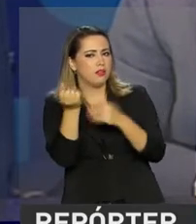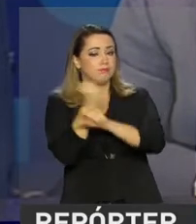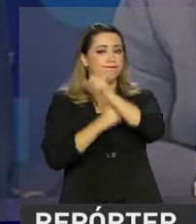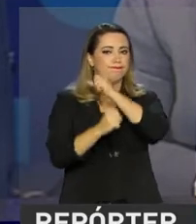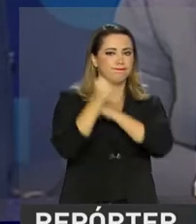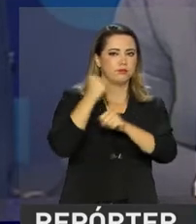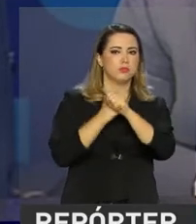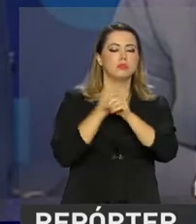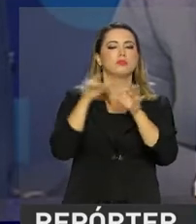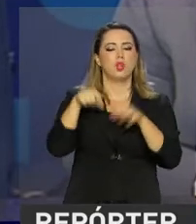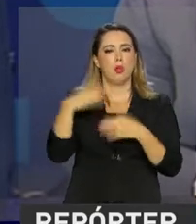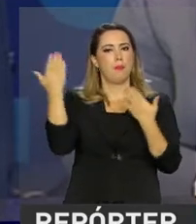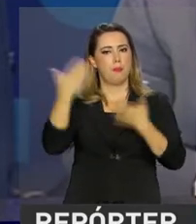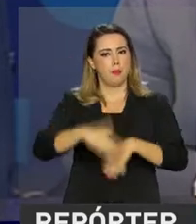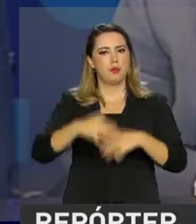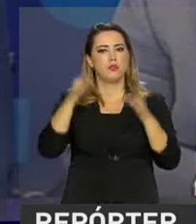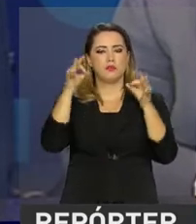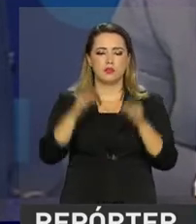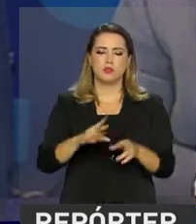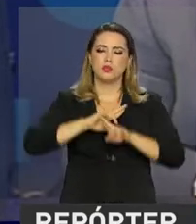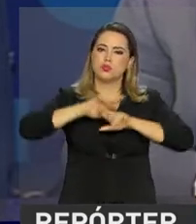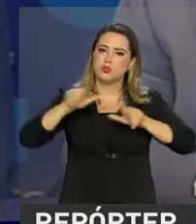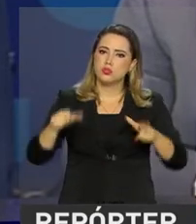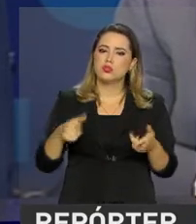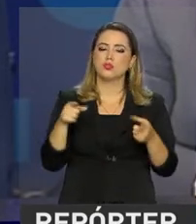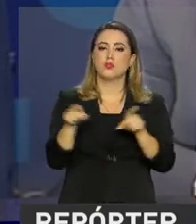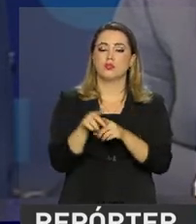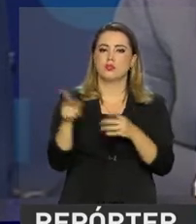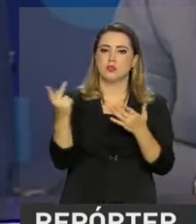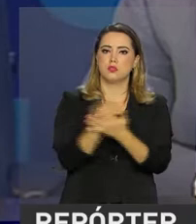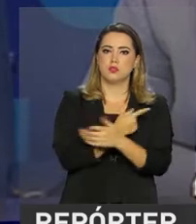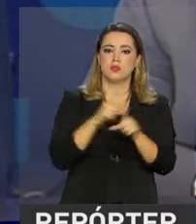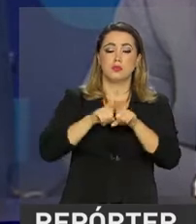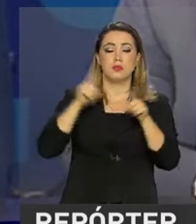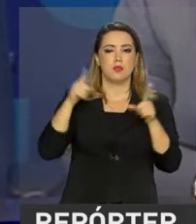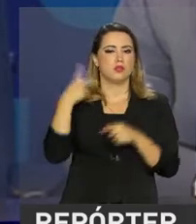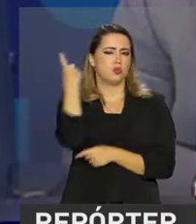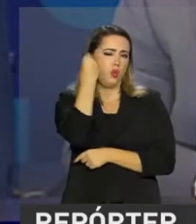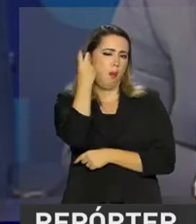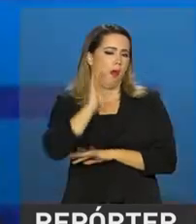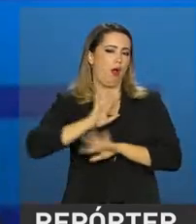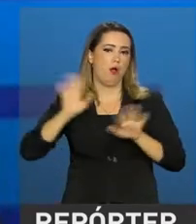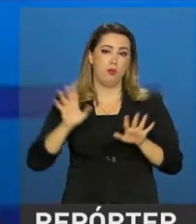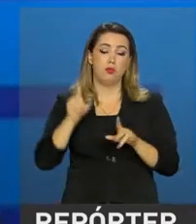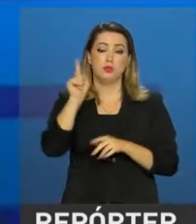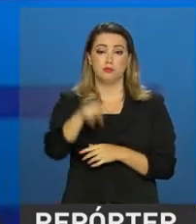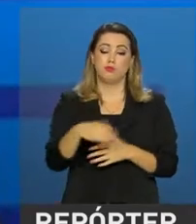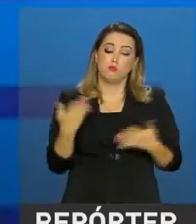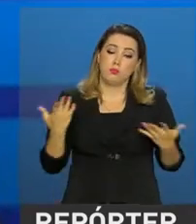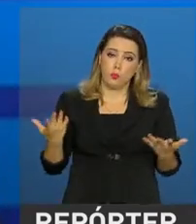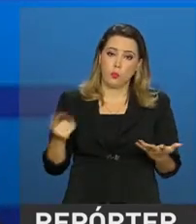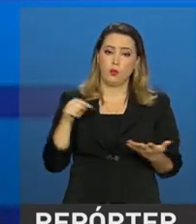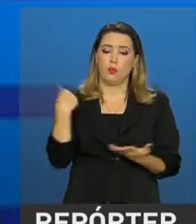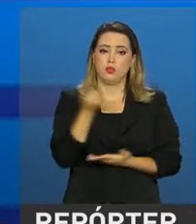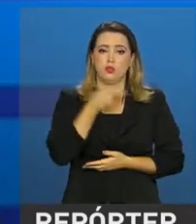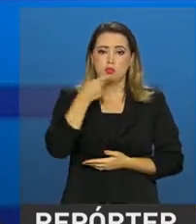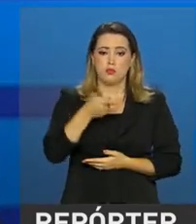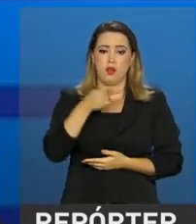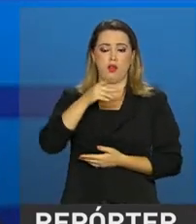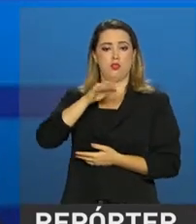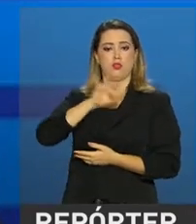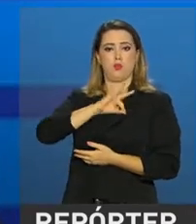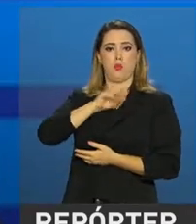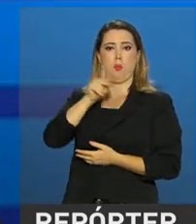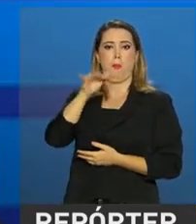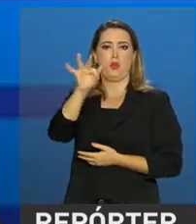anteriores. Foi um certame que a gente teve muitas ocorrências, mas aquelas ocorrências normais, né? Obviamente, né, quando a gente fala de Polícia Federal, a gente